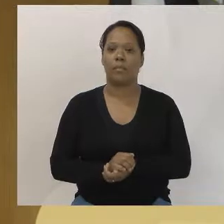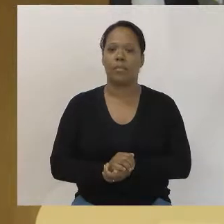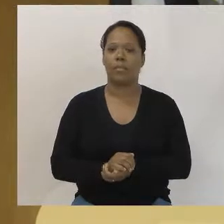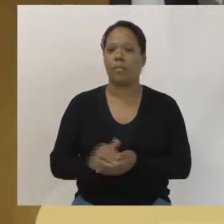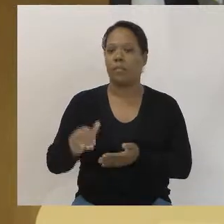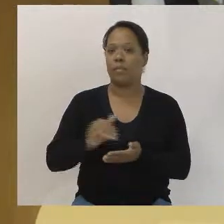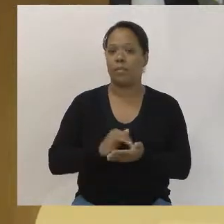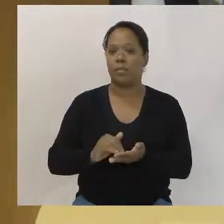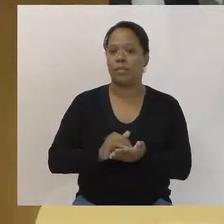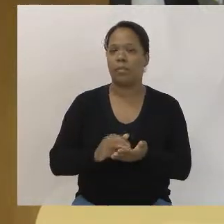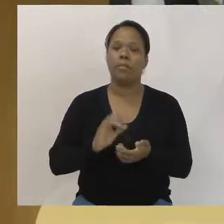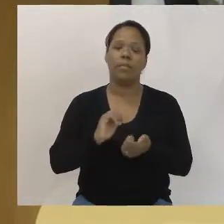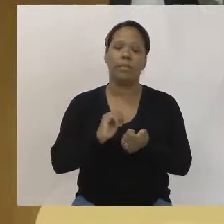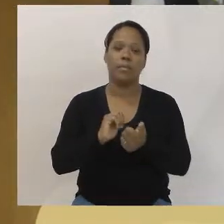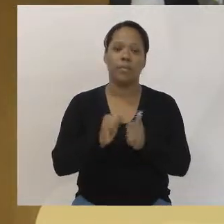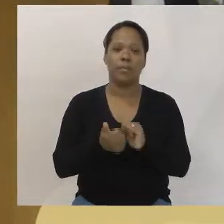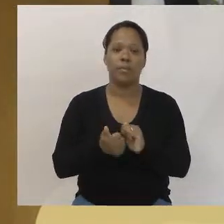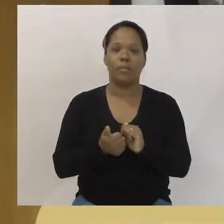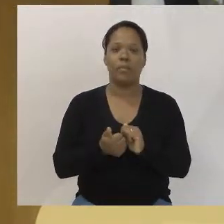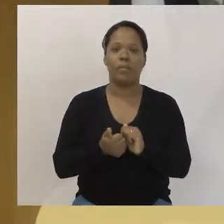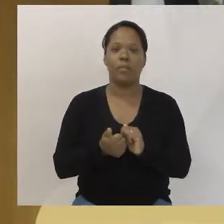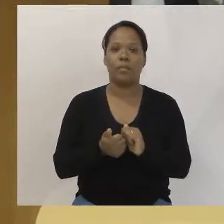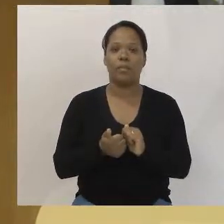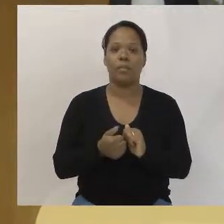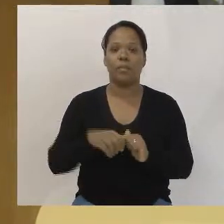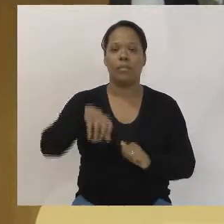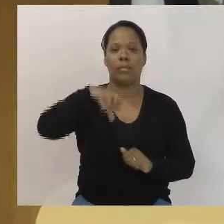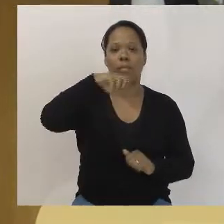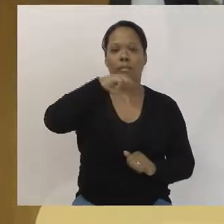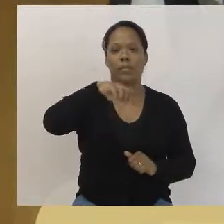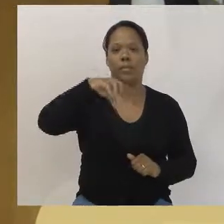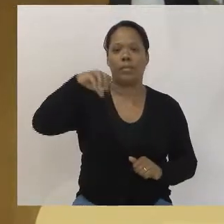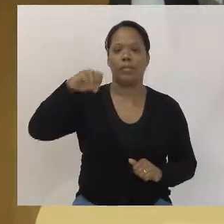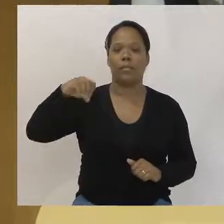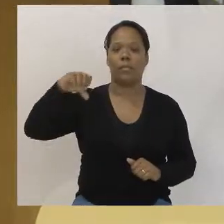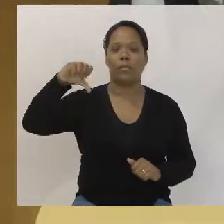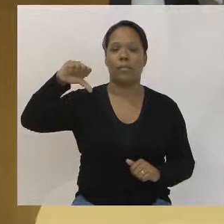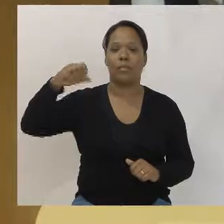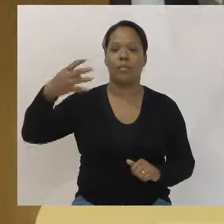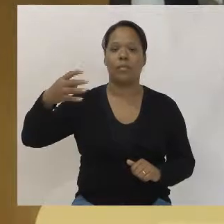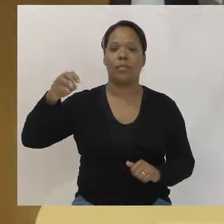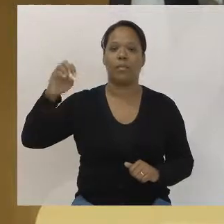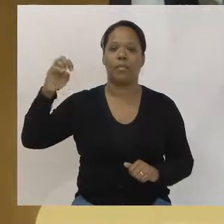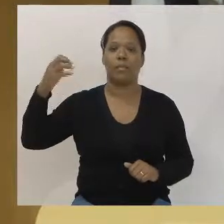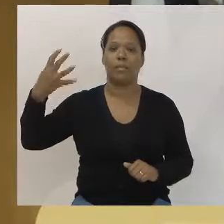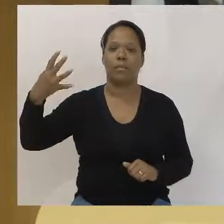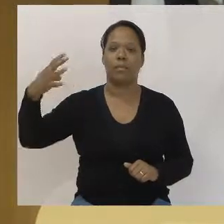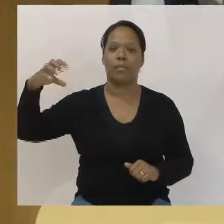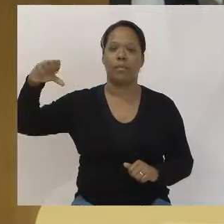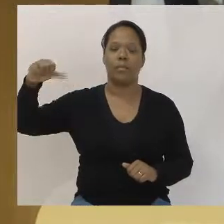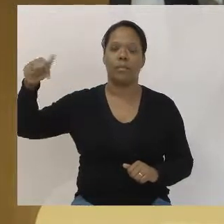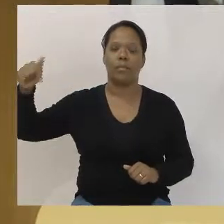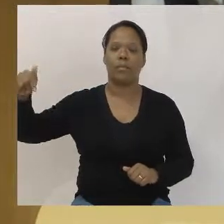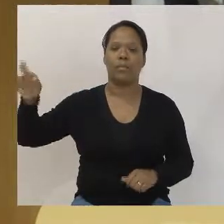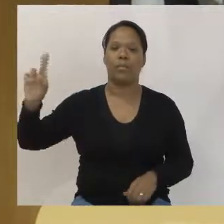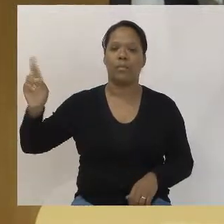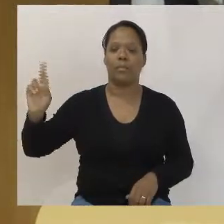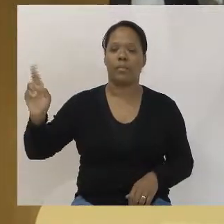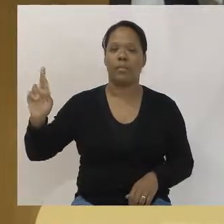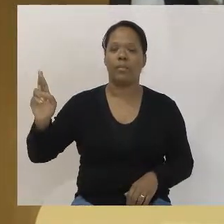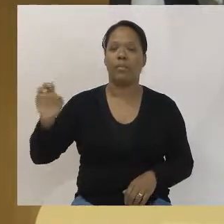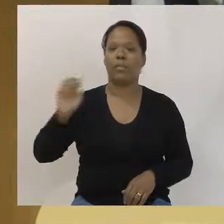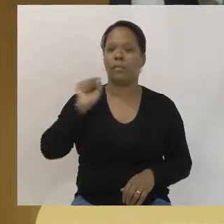secretaria de esportes novecentos e noventa e quatro mil quatrocentos e noventa e sete reais